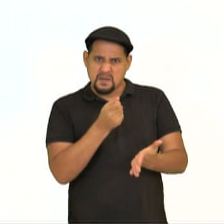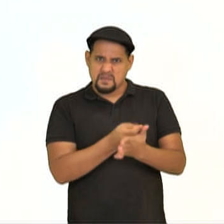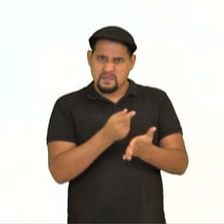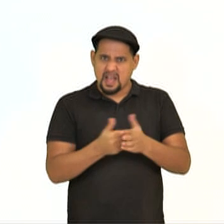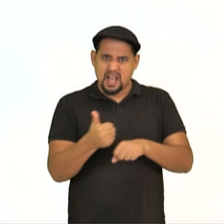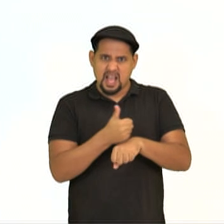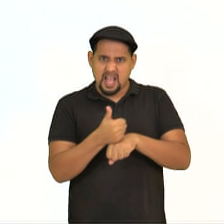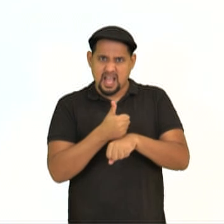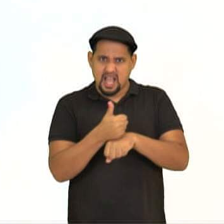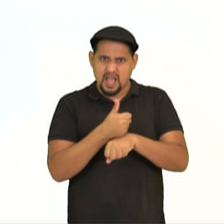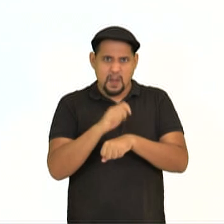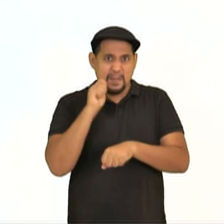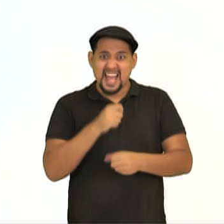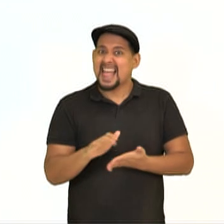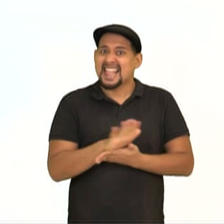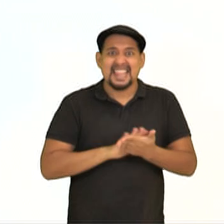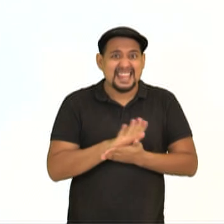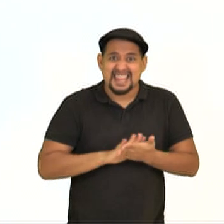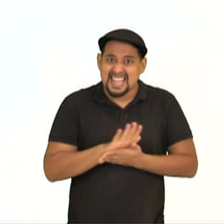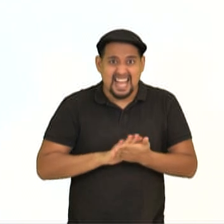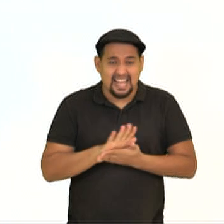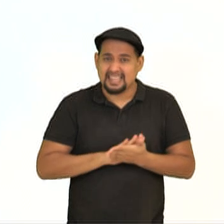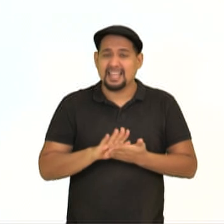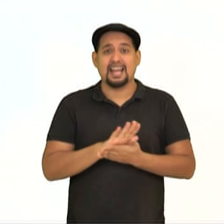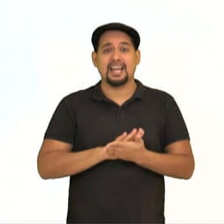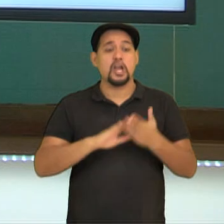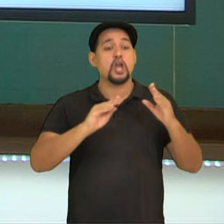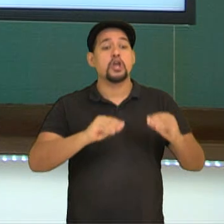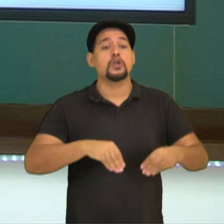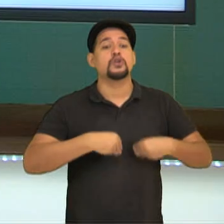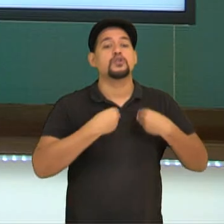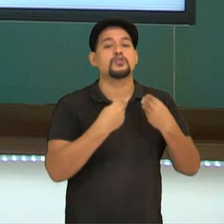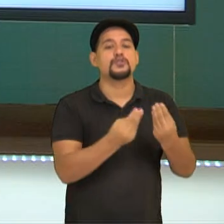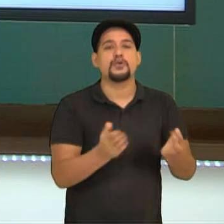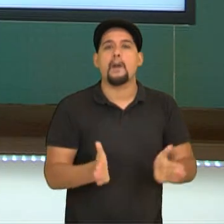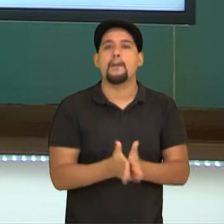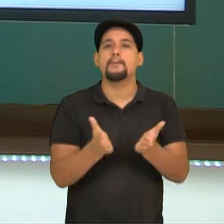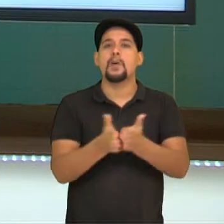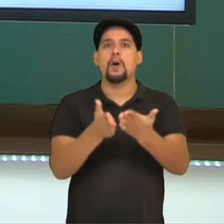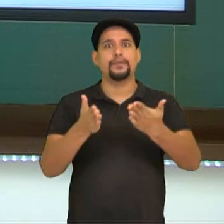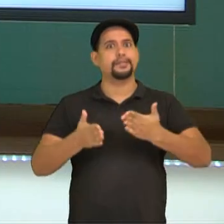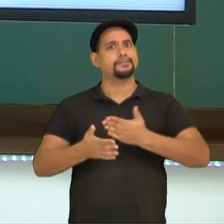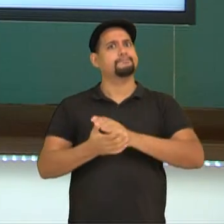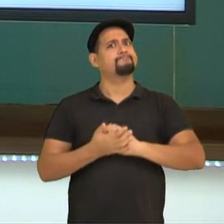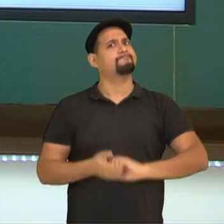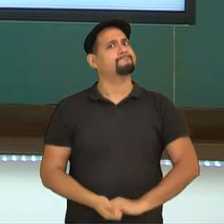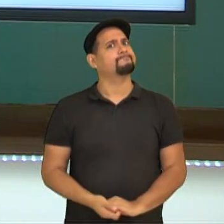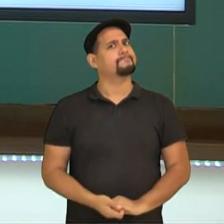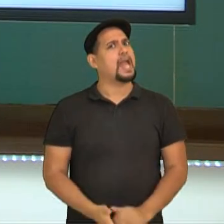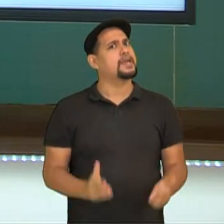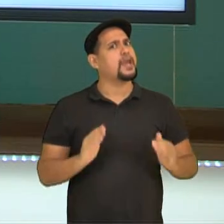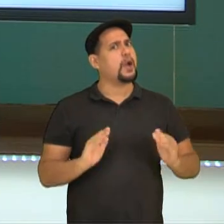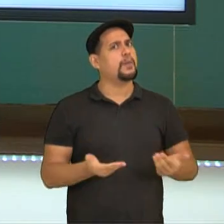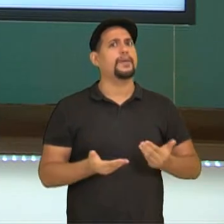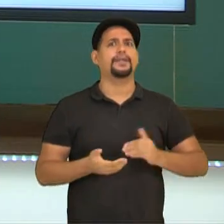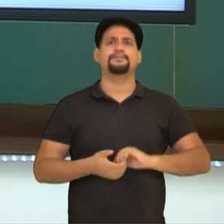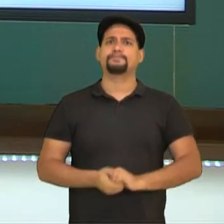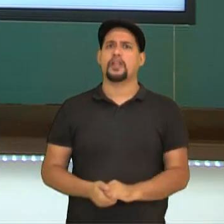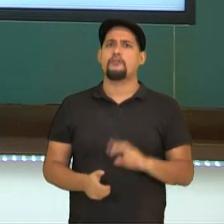conta do padeiro? Nada. Dou aos pobres. E aí, vocês